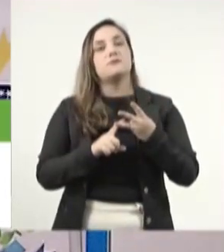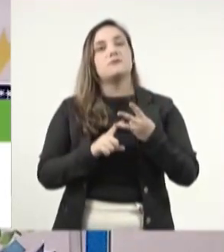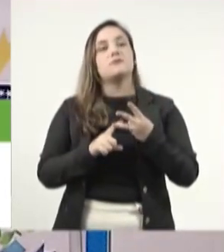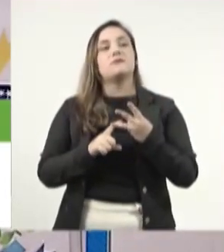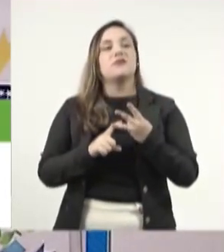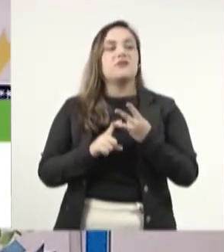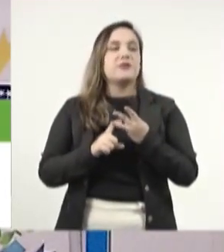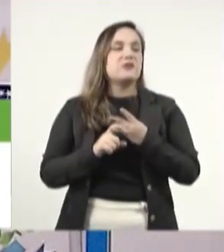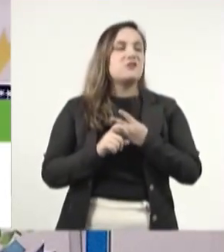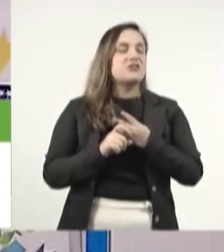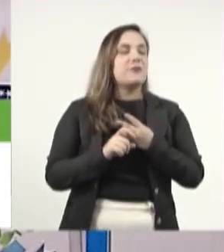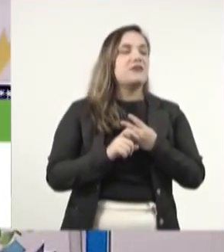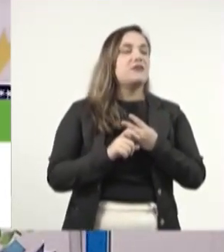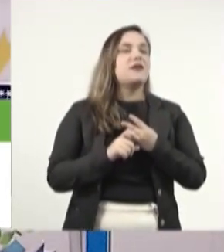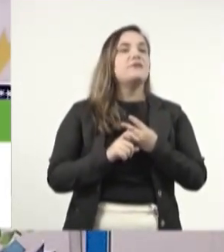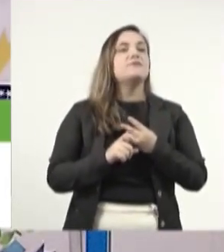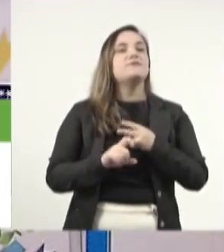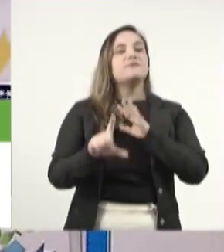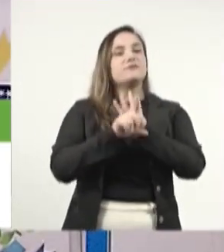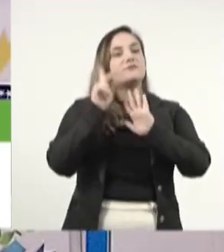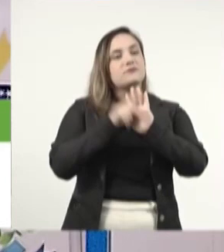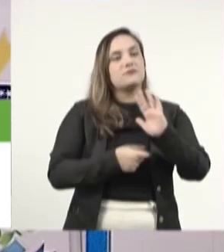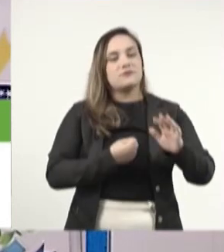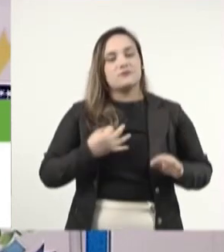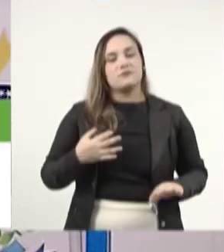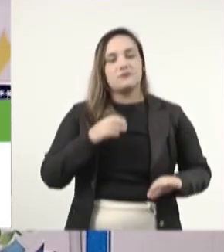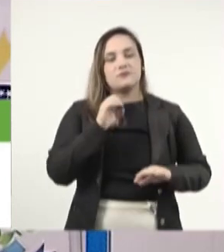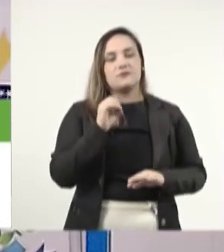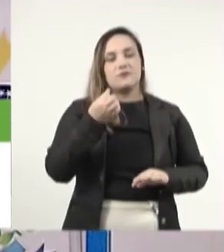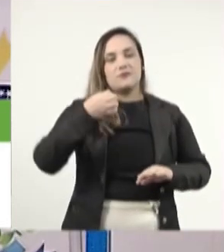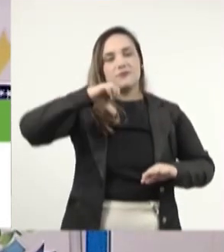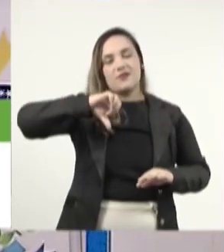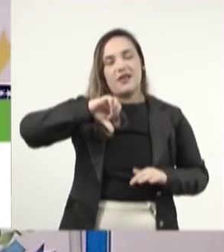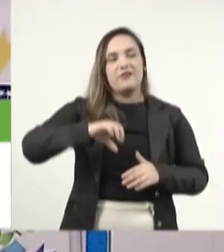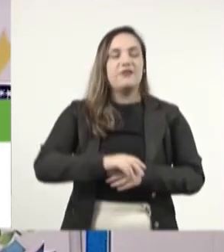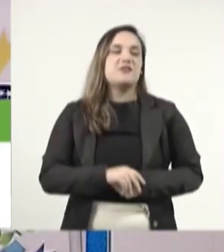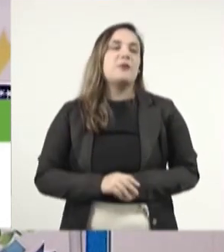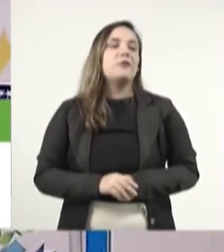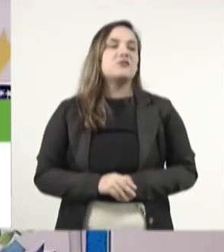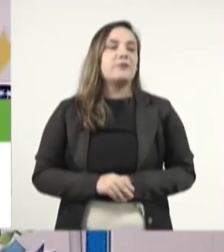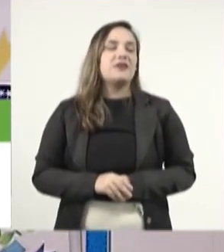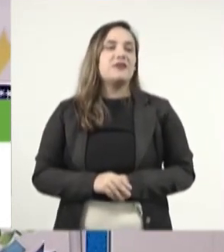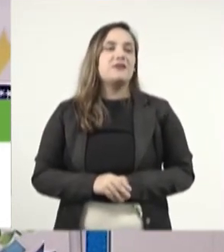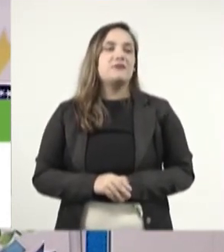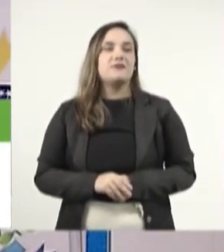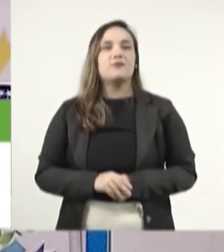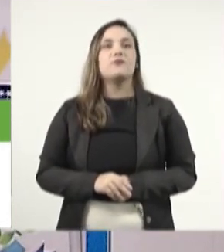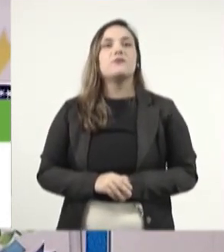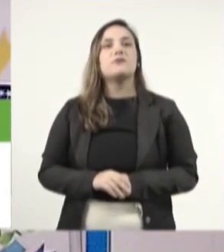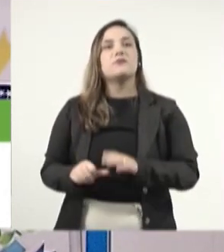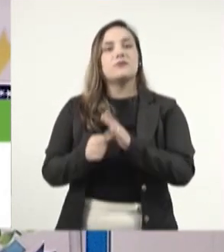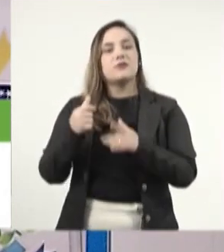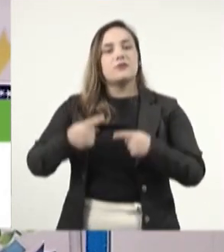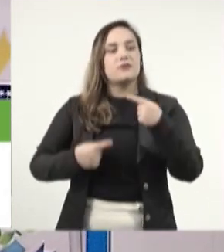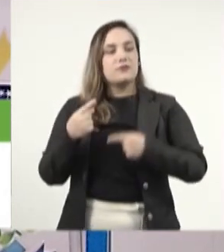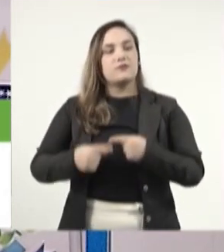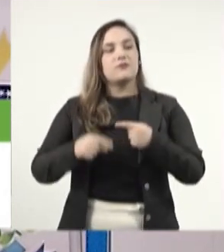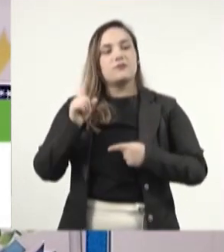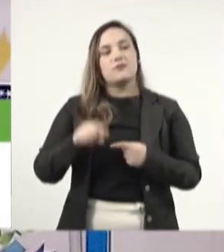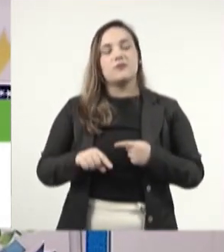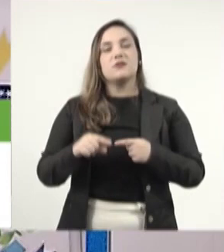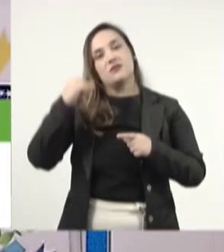aqui na Lemes, é o projeto de lei de número 69, matéria também discutida, votada e aprovada em primeira discussão, que é a